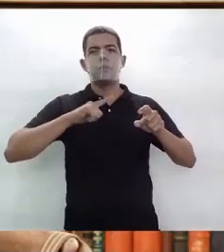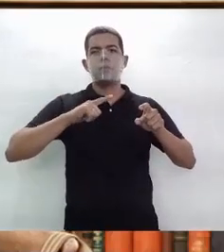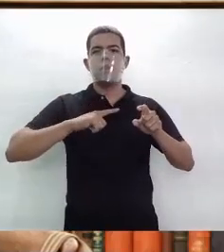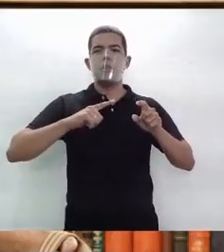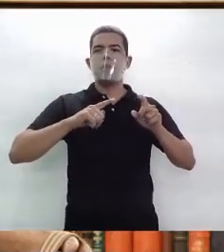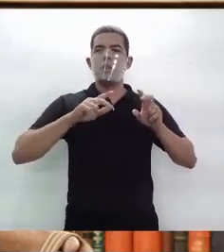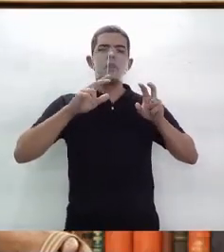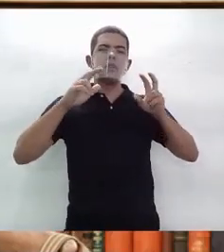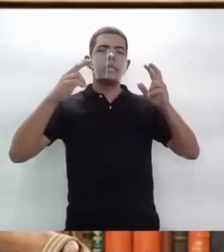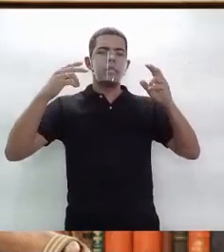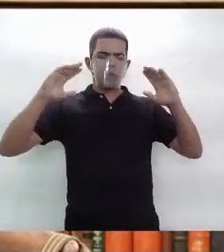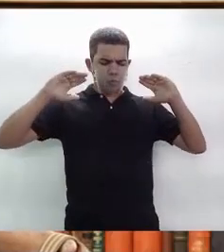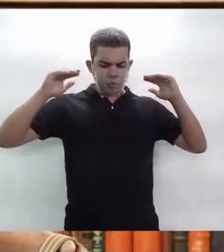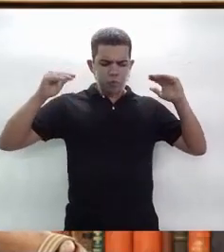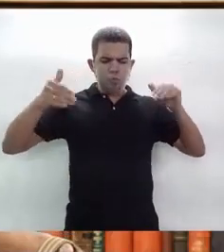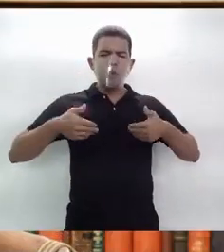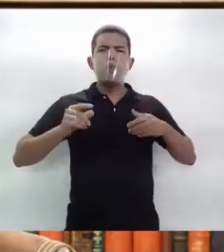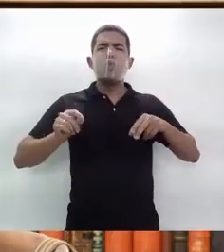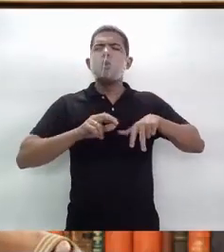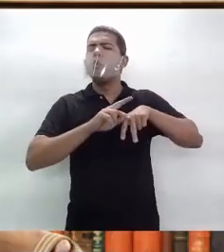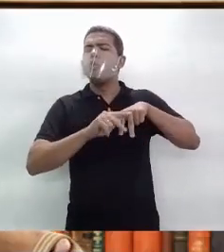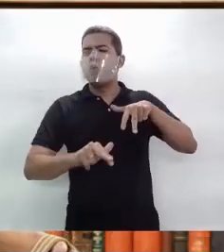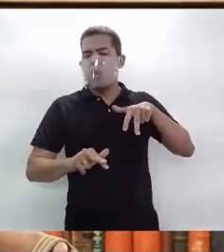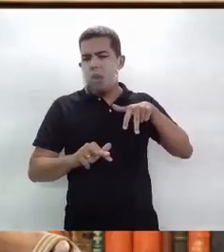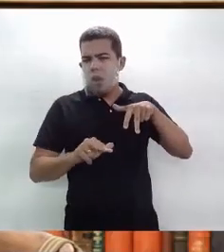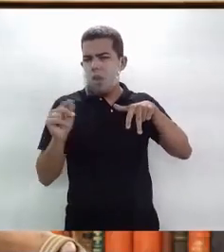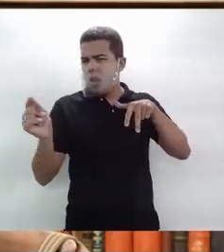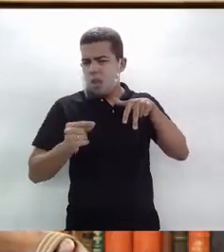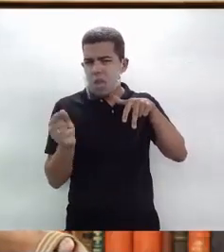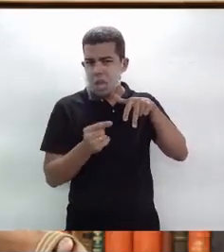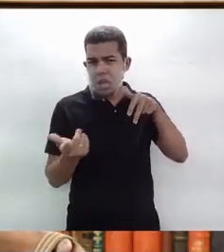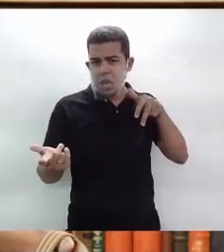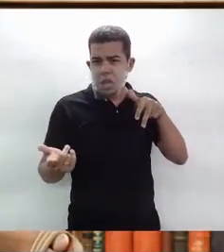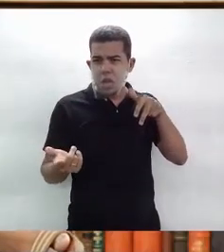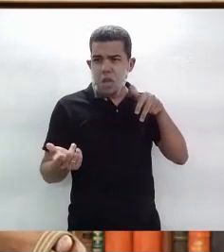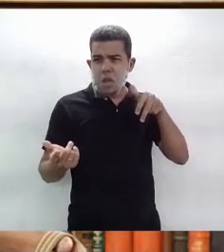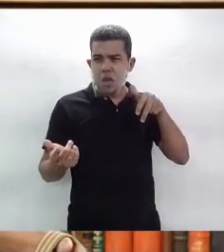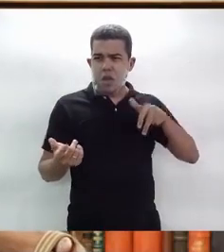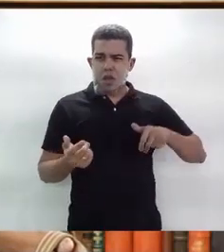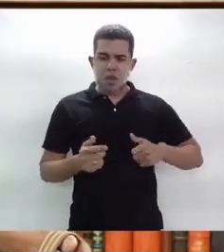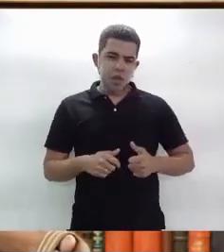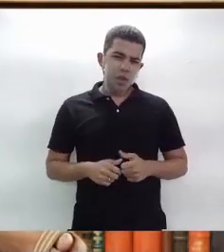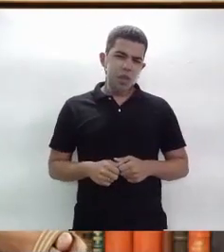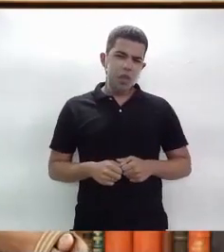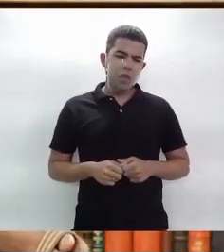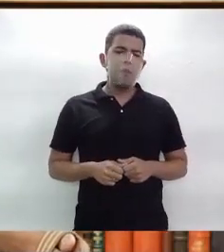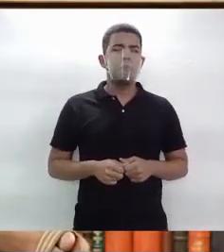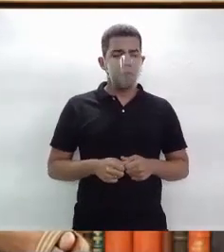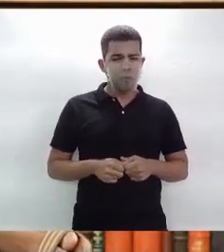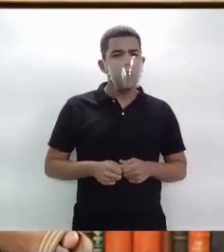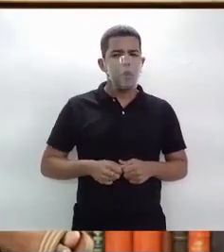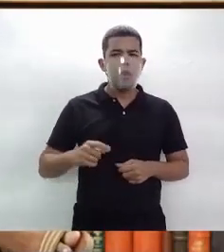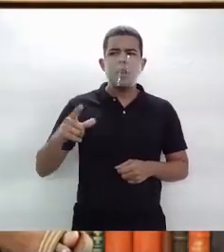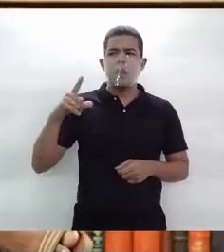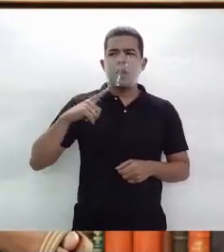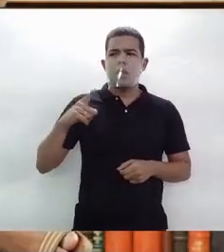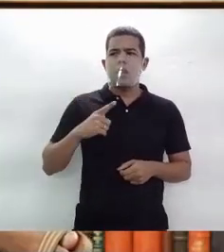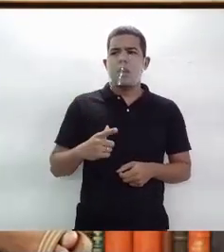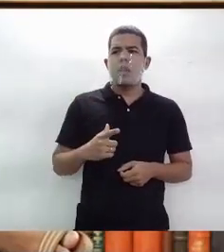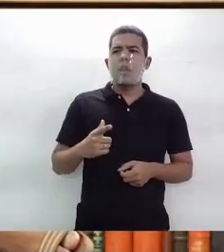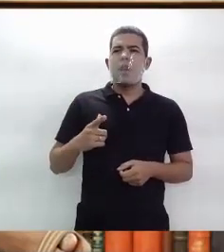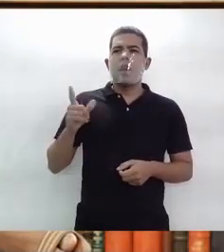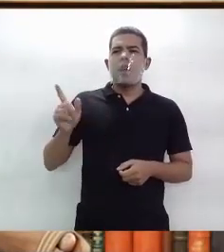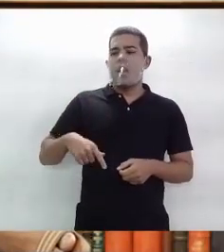sobre identificação, né? Como você se identifica dentro da sociedade. O gênero, né? Da questão de gênero, você vê maracatus que